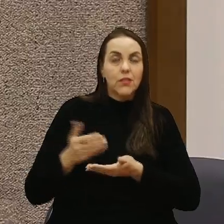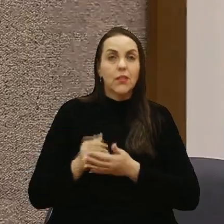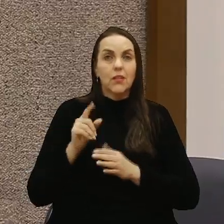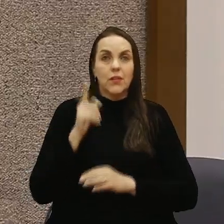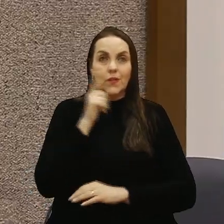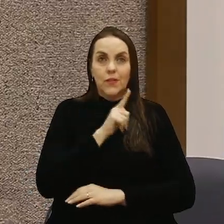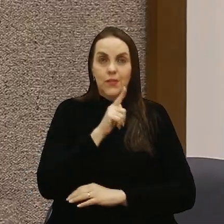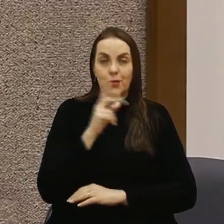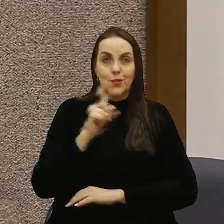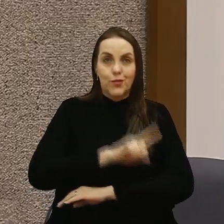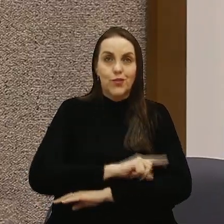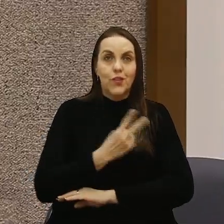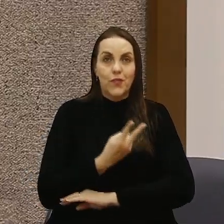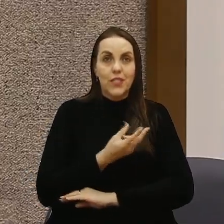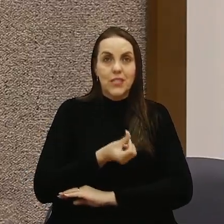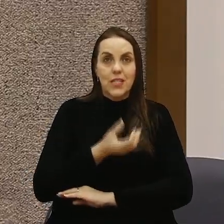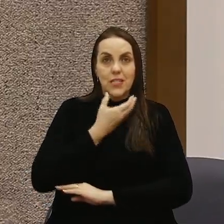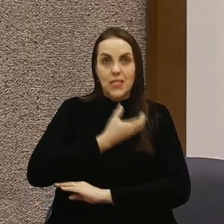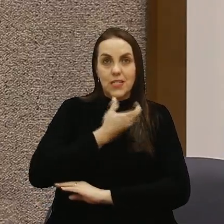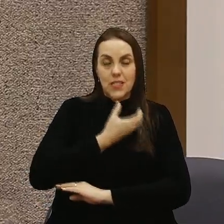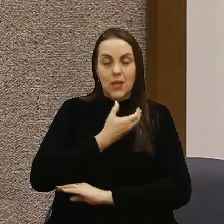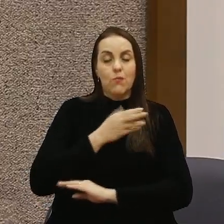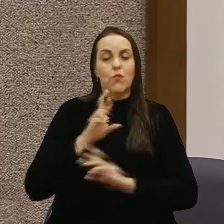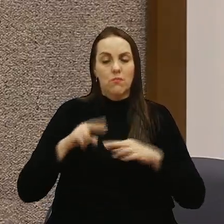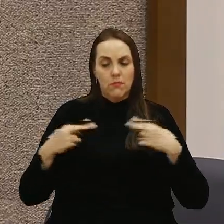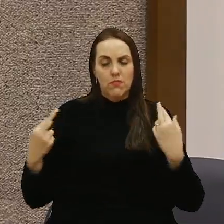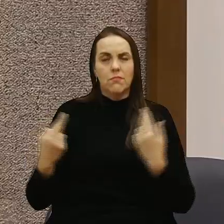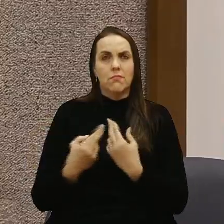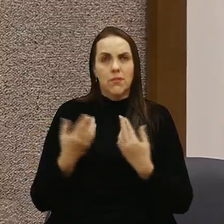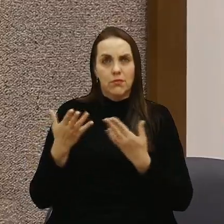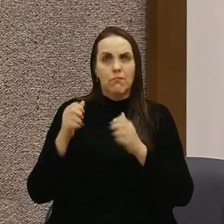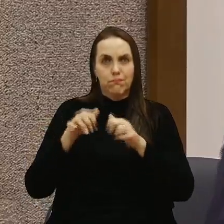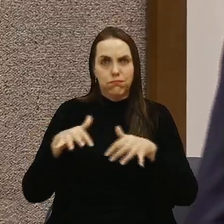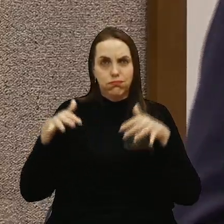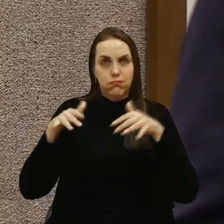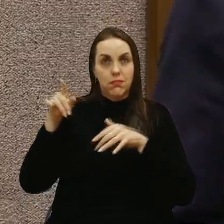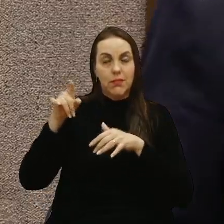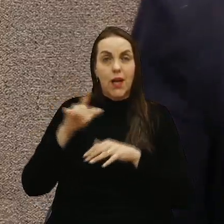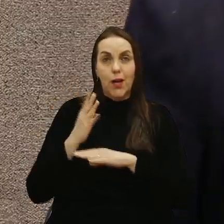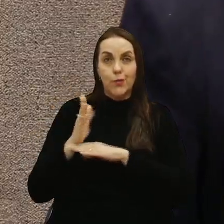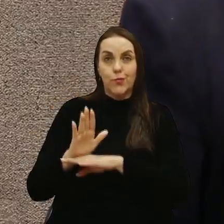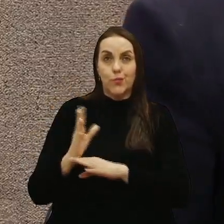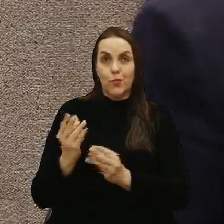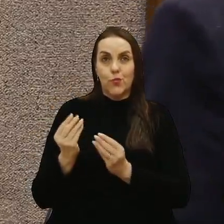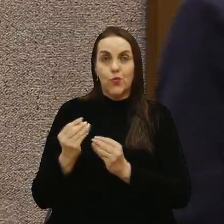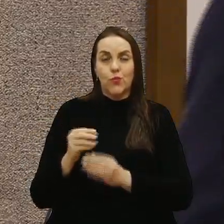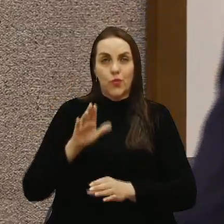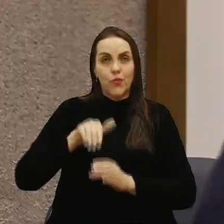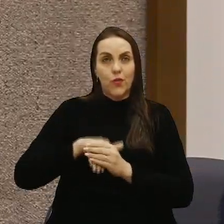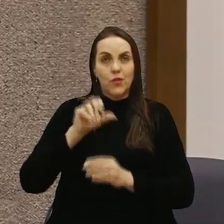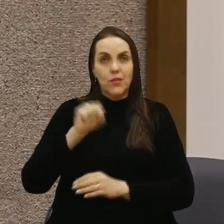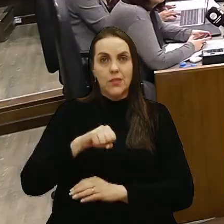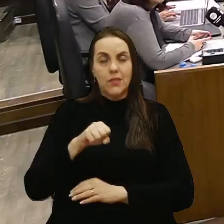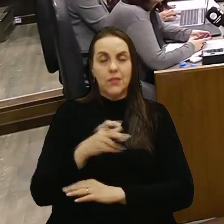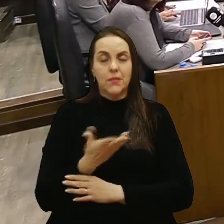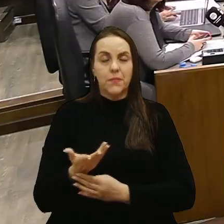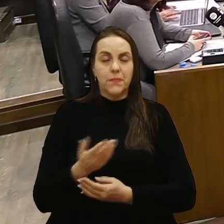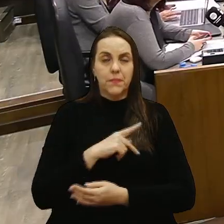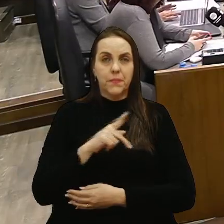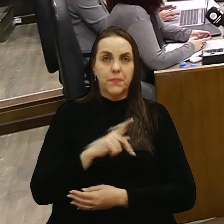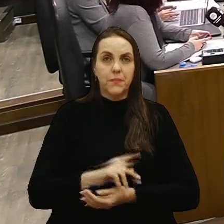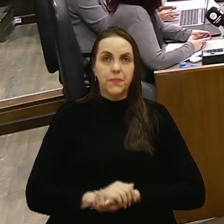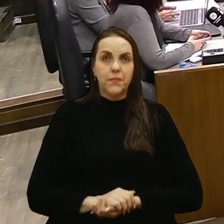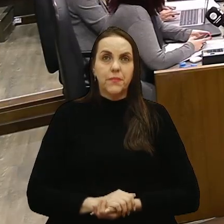estivéssemos dia 26 de dezembro numa grande audiência, e tenho certeza que isso ajudou muito. Voto sim, senhor presidente. Peço a palavra para